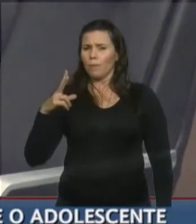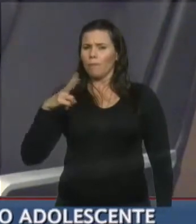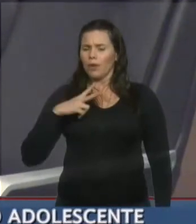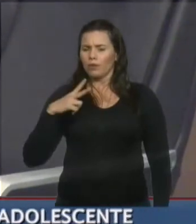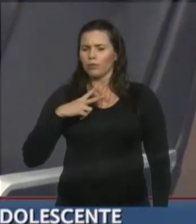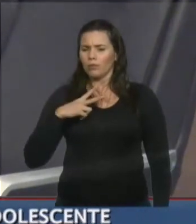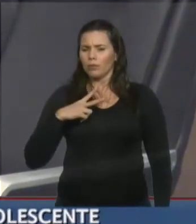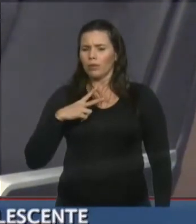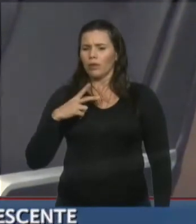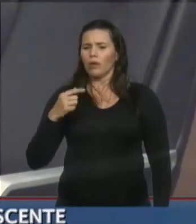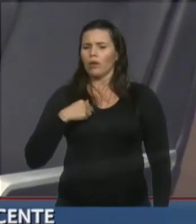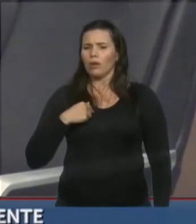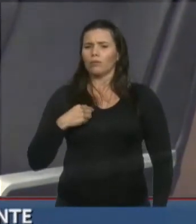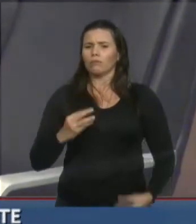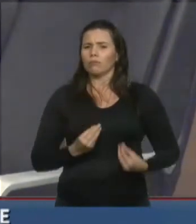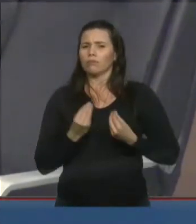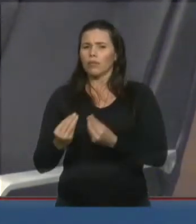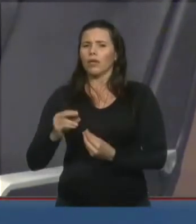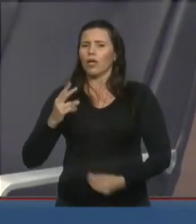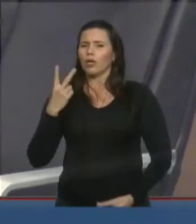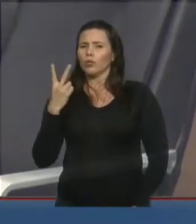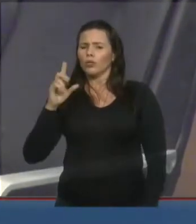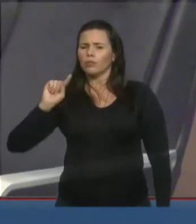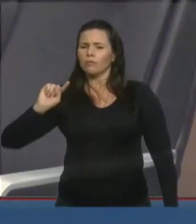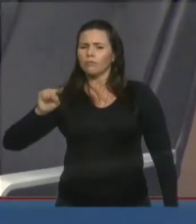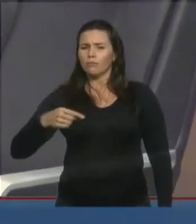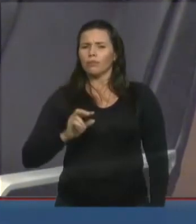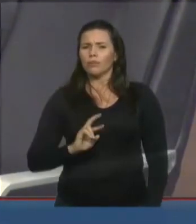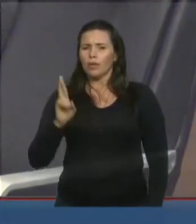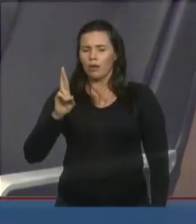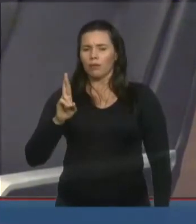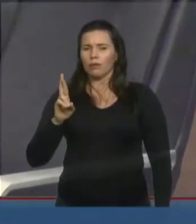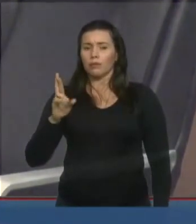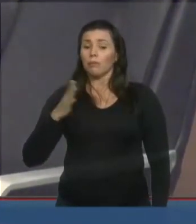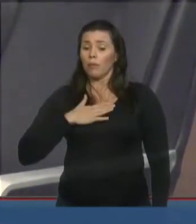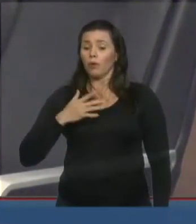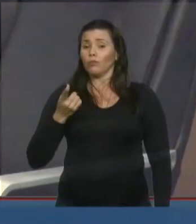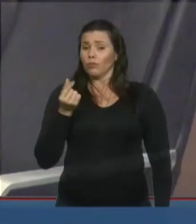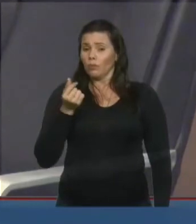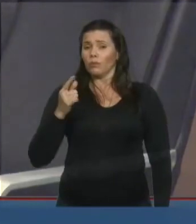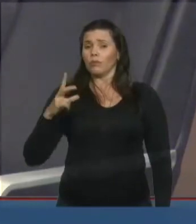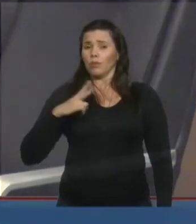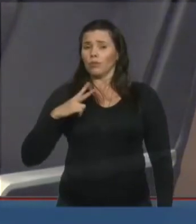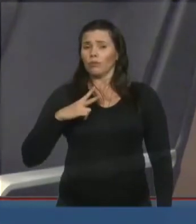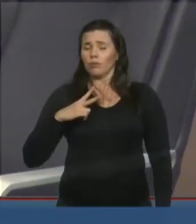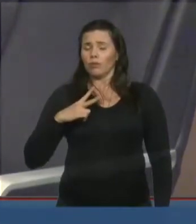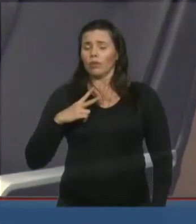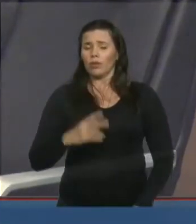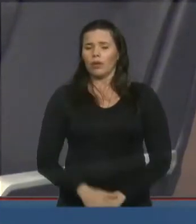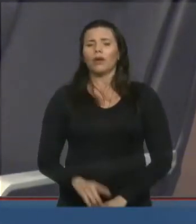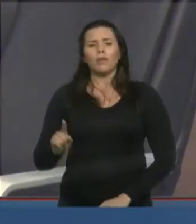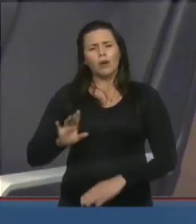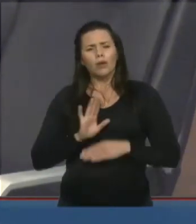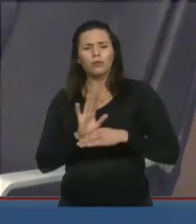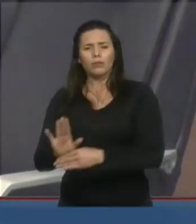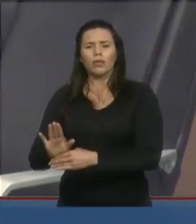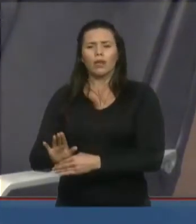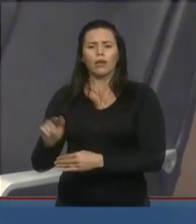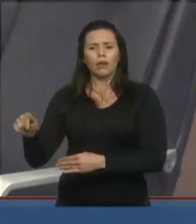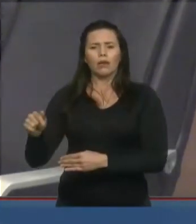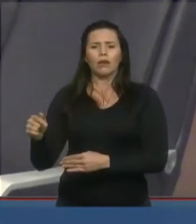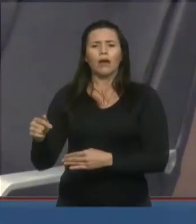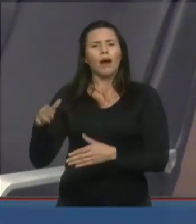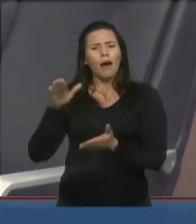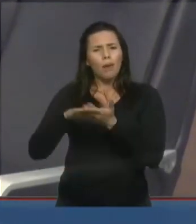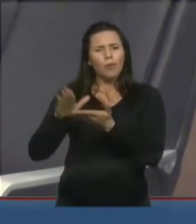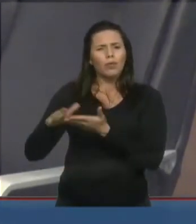de R$ 2.000 para que essa obra ela possa ser realizada. Além disso, obrigado.